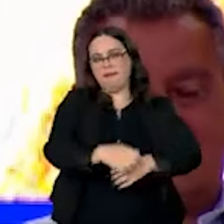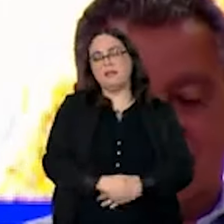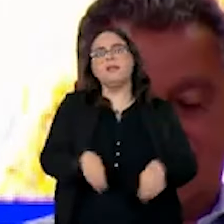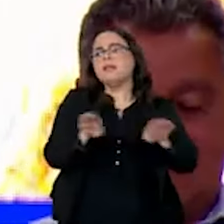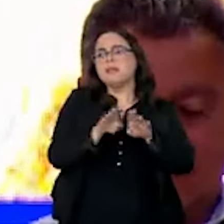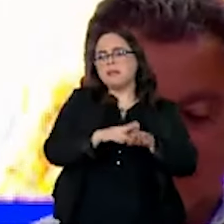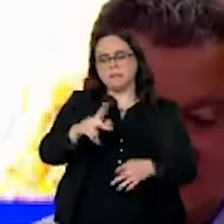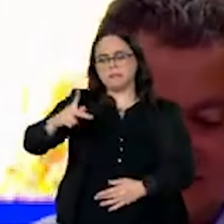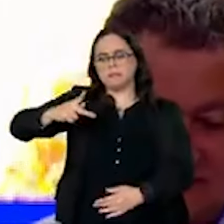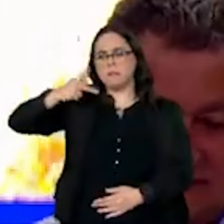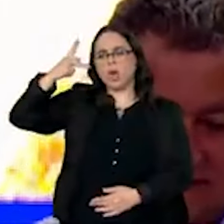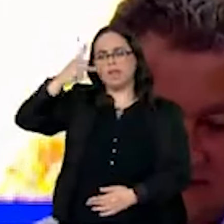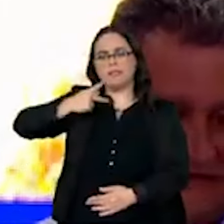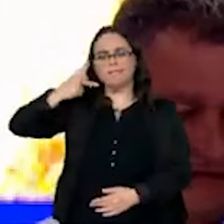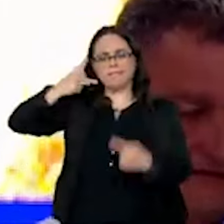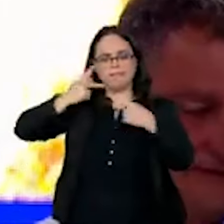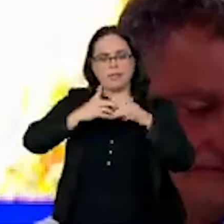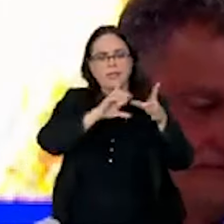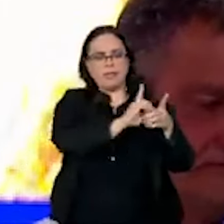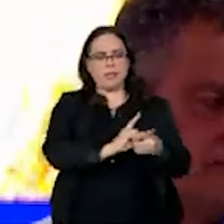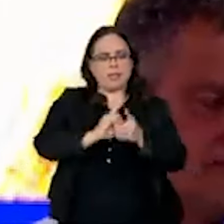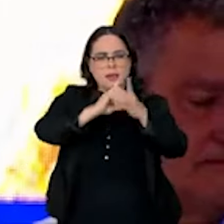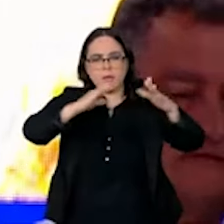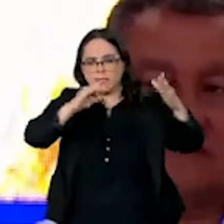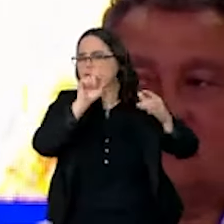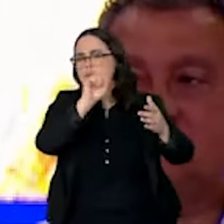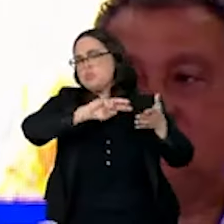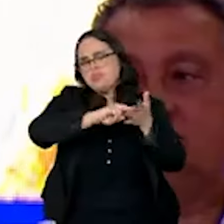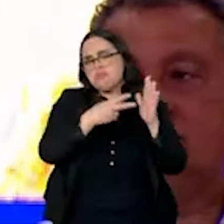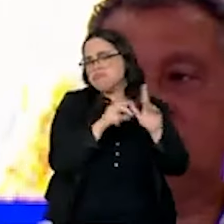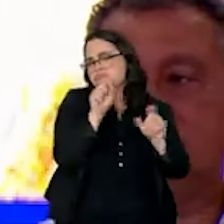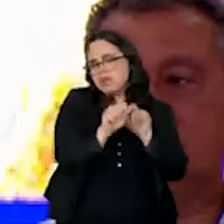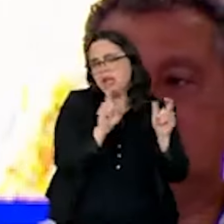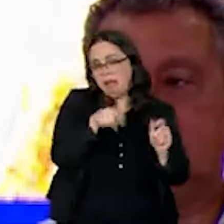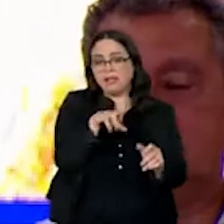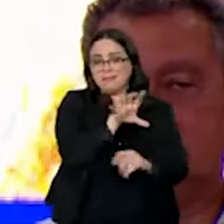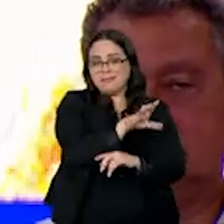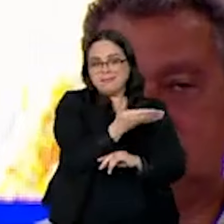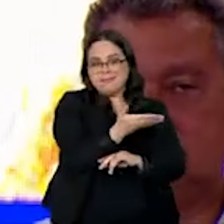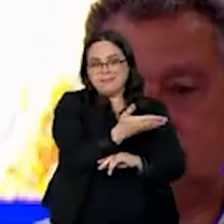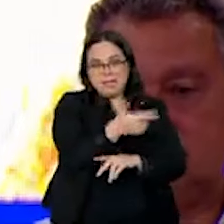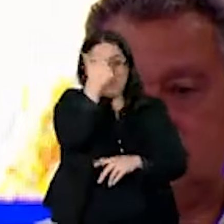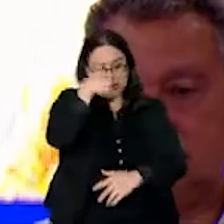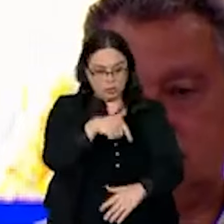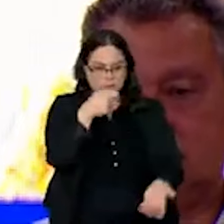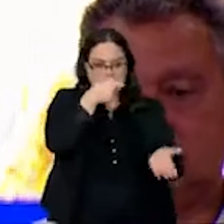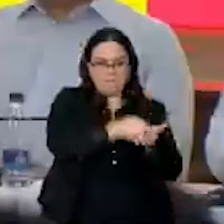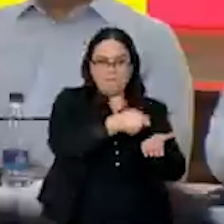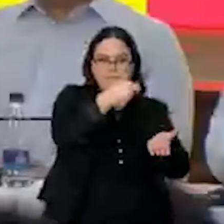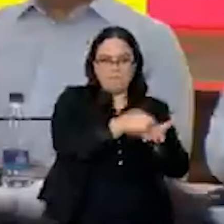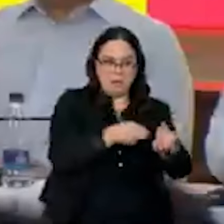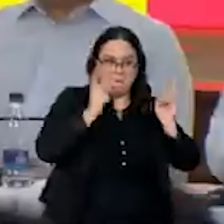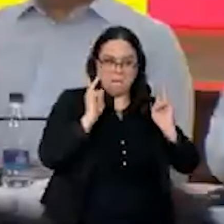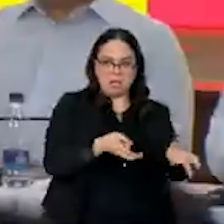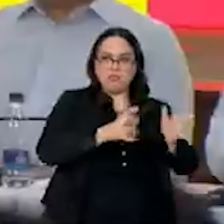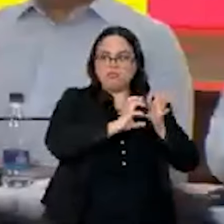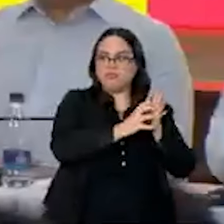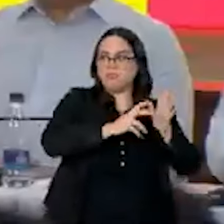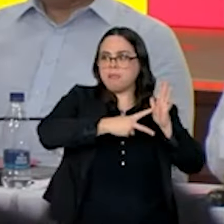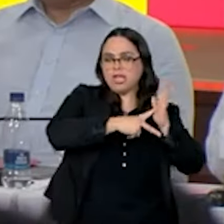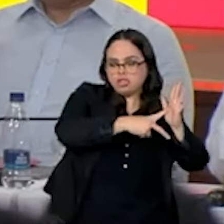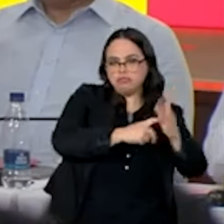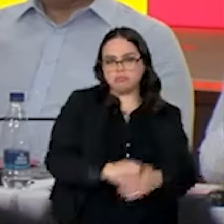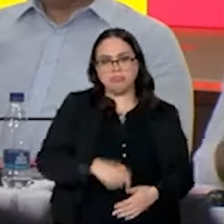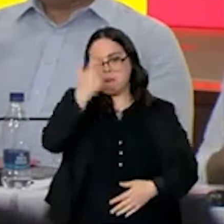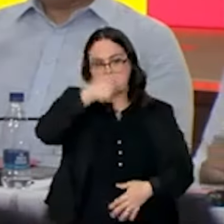vida política e democracia é exatamente isso. Ninguém é obrigado a estar no mesmo partido. Ninguém